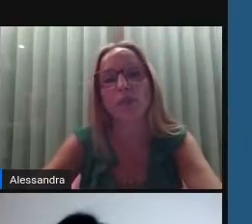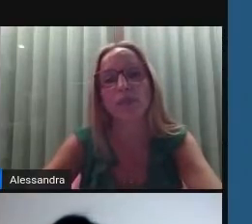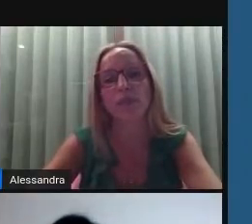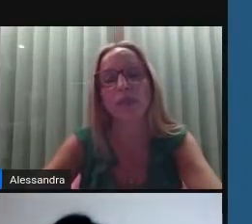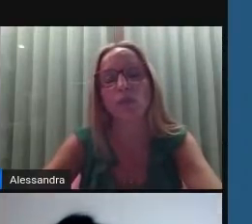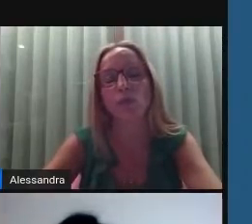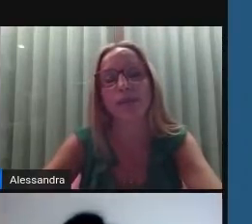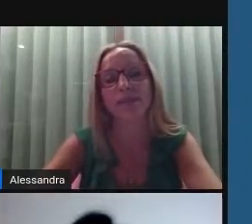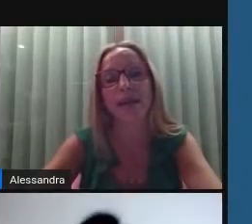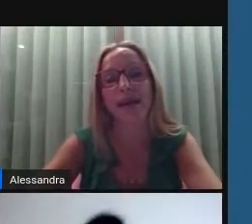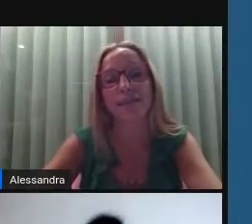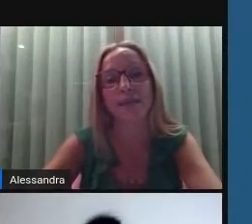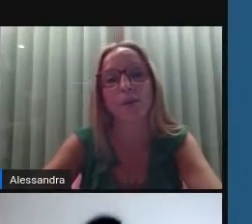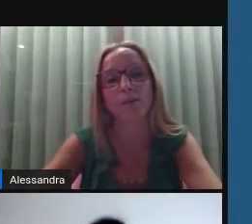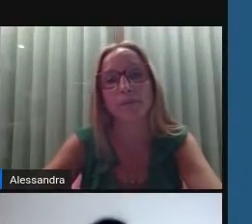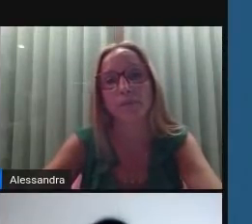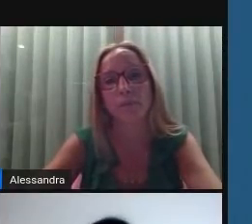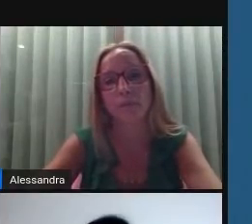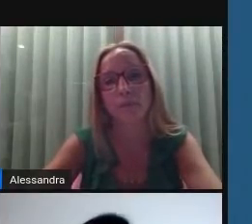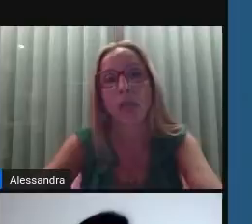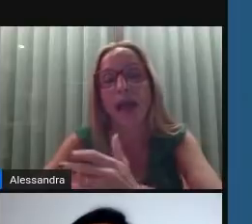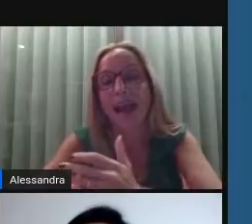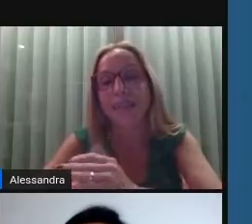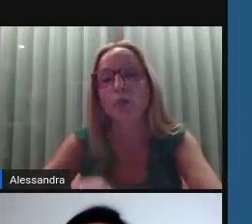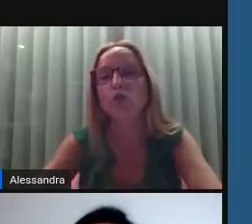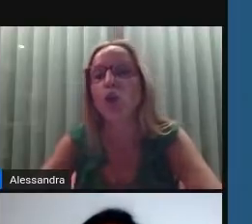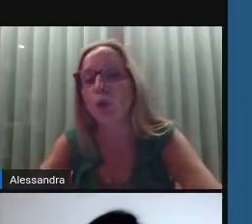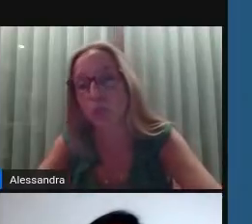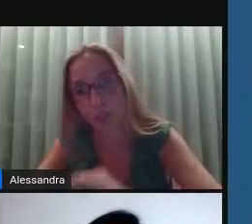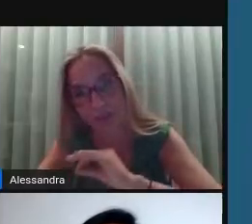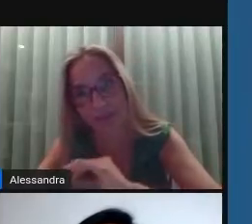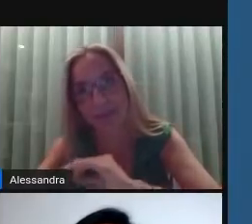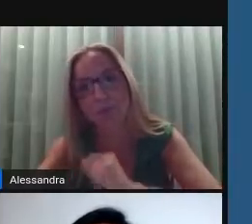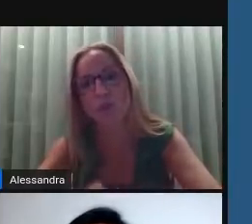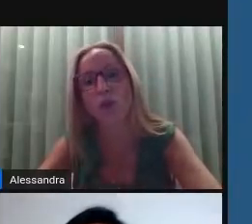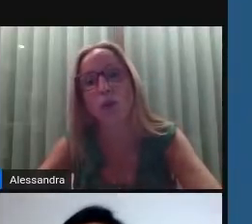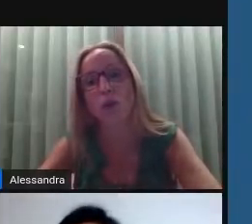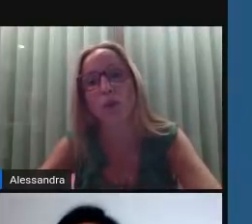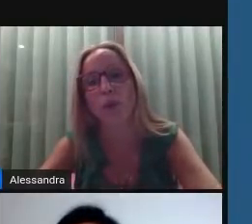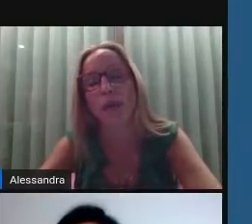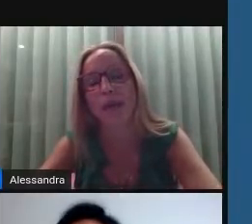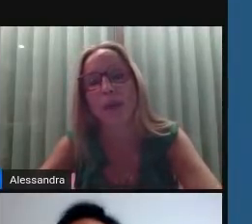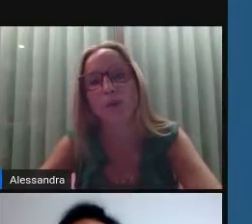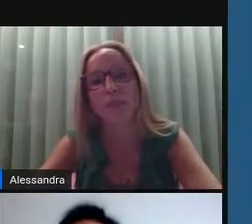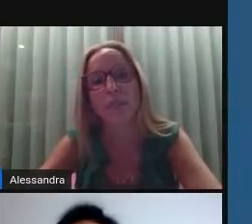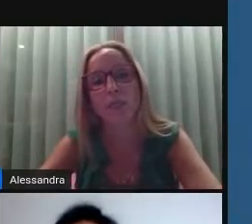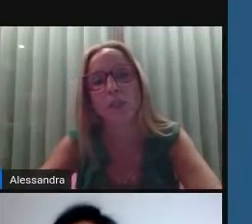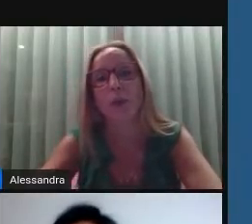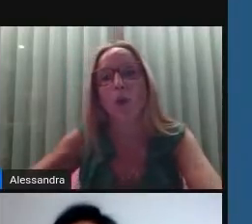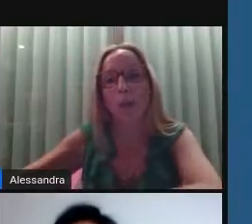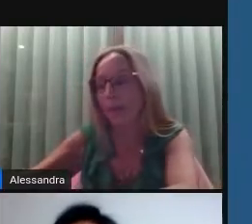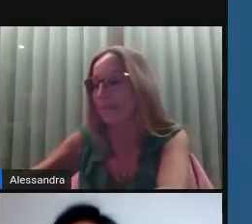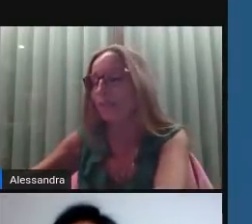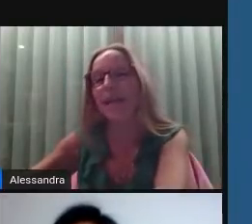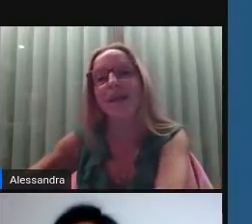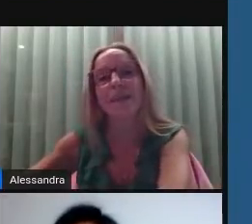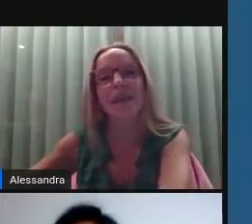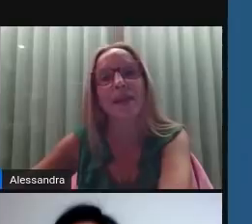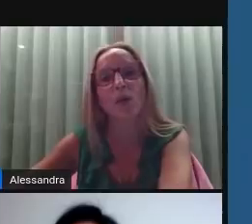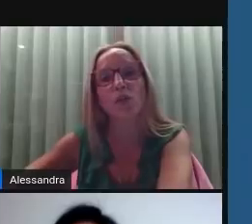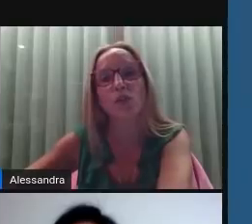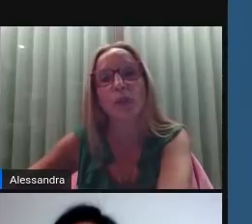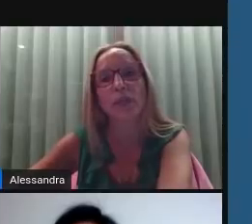da vida mostrando essa ação. Aqui um jogo que chama Dado Sonoro. É o seguinte, com a